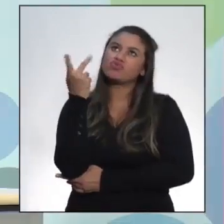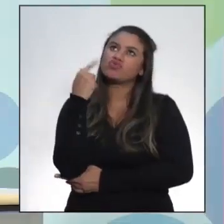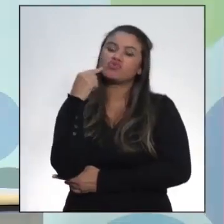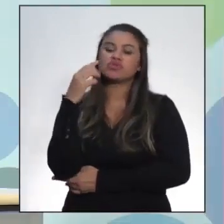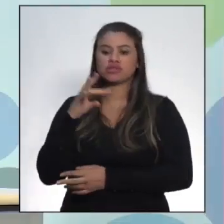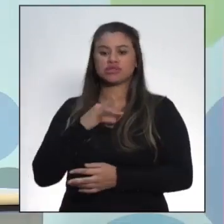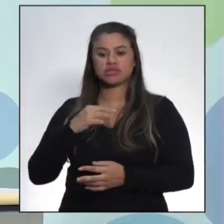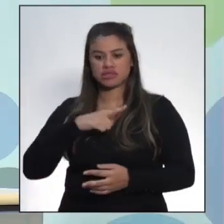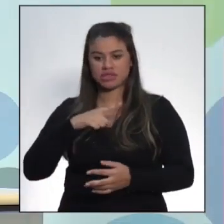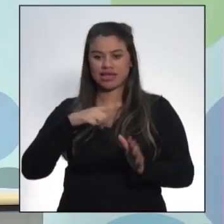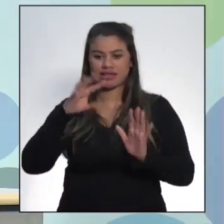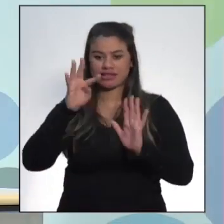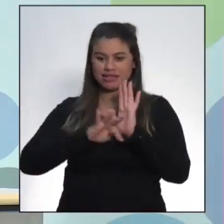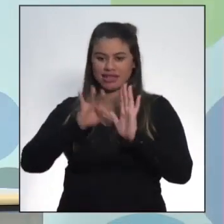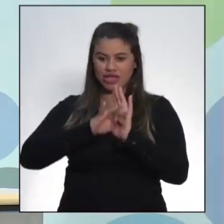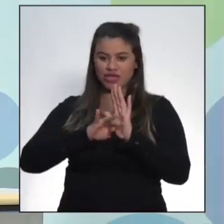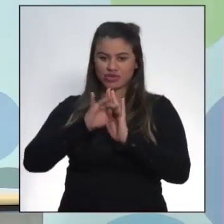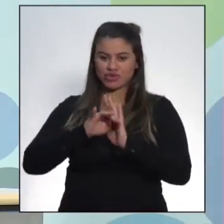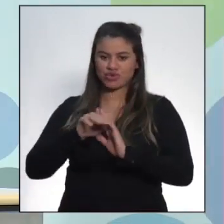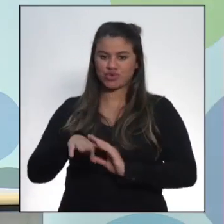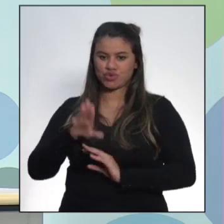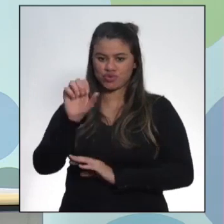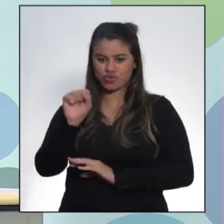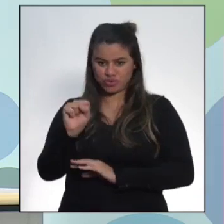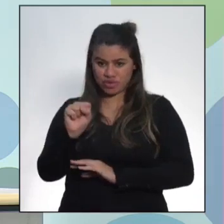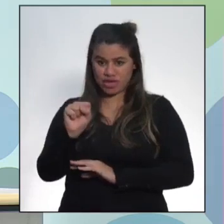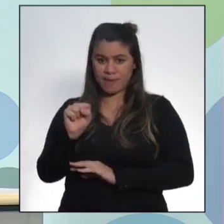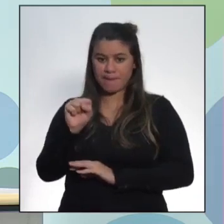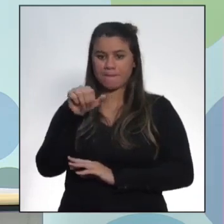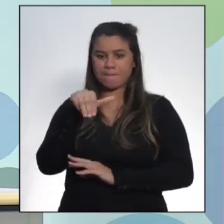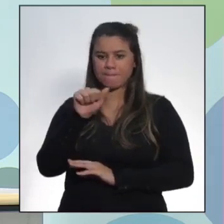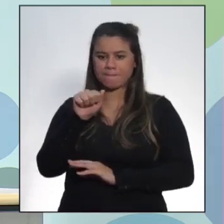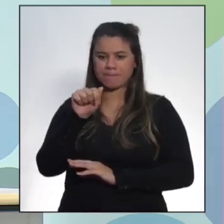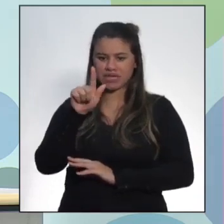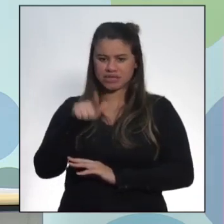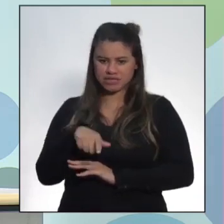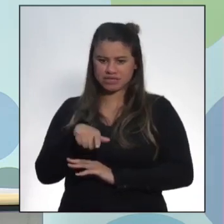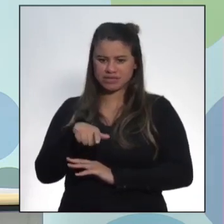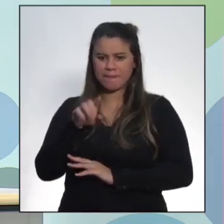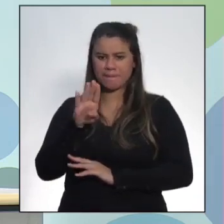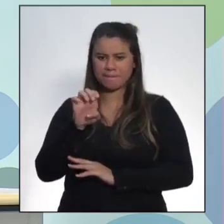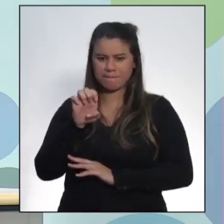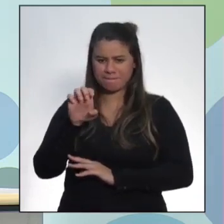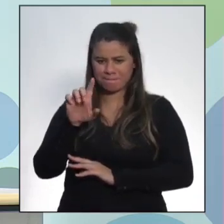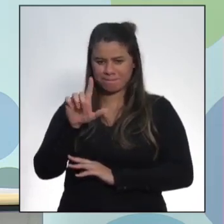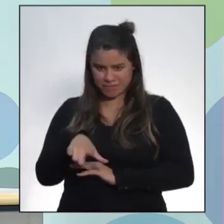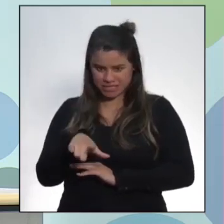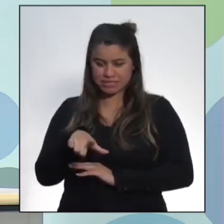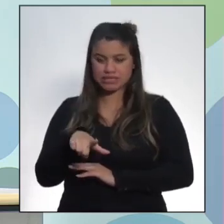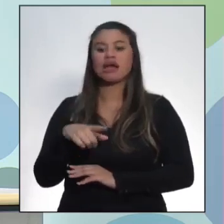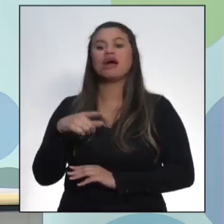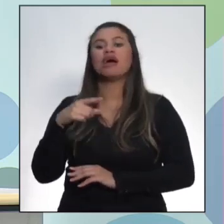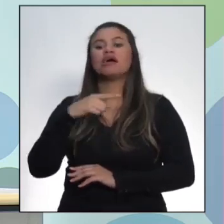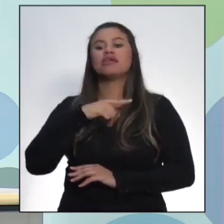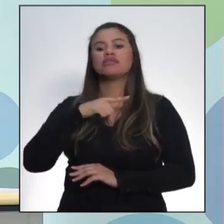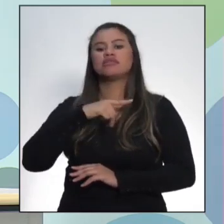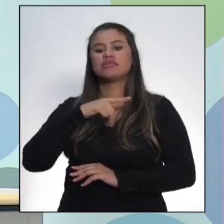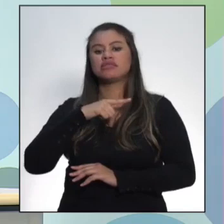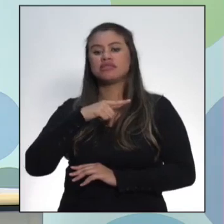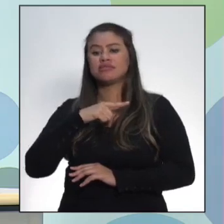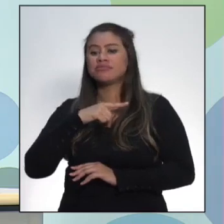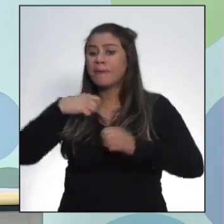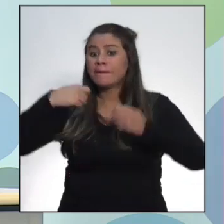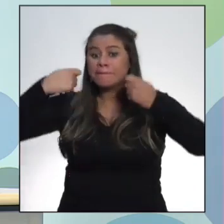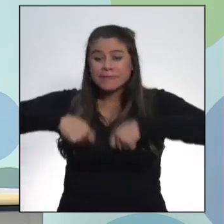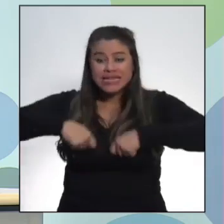texto do William Shakespeare chamado Macbeth, que ele é um texto maravilhoso, maravilhoso. Você não pode passar a vida